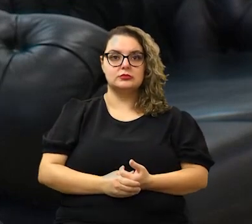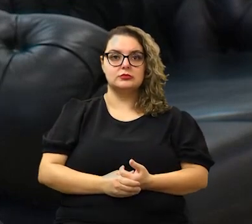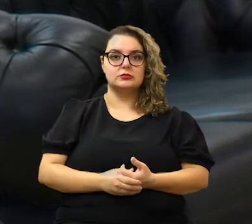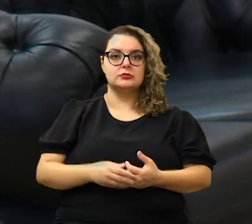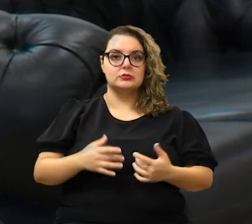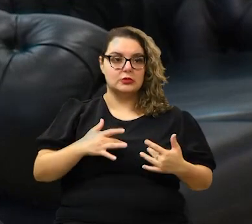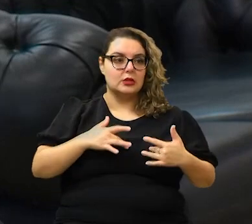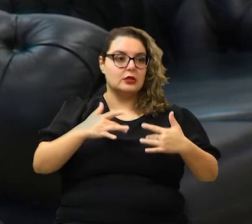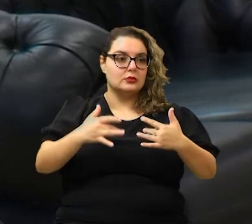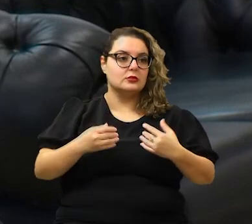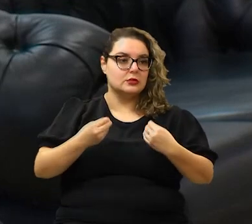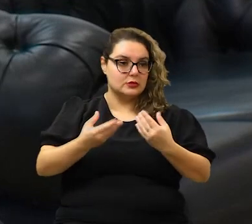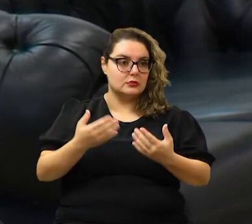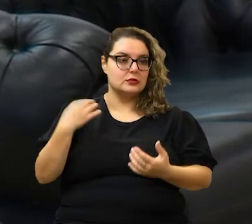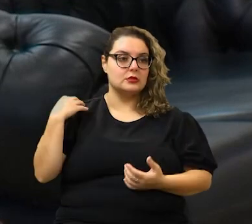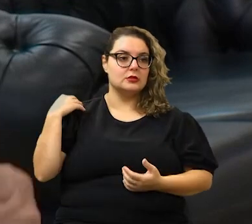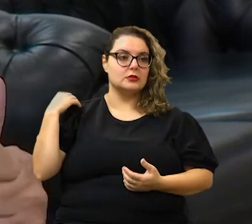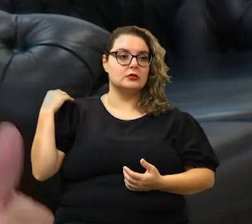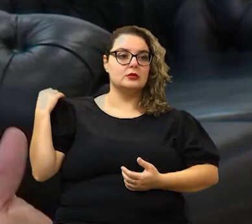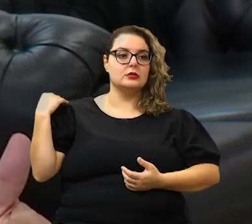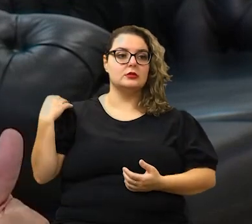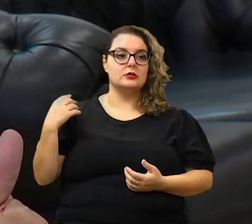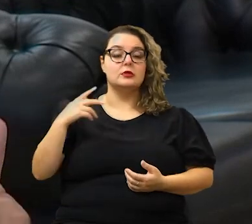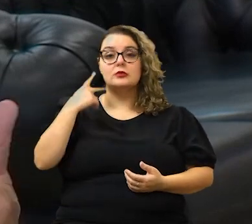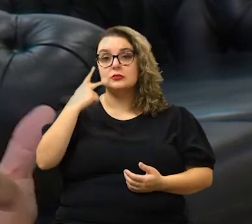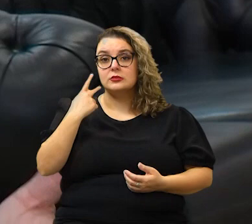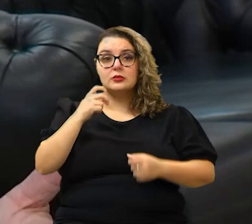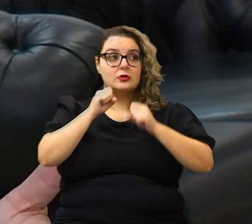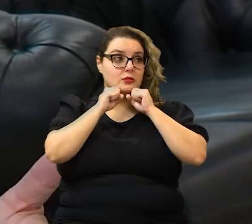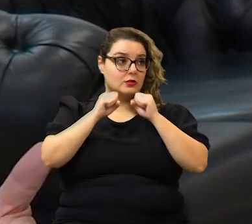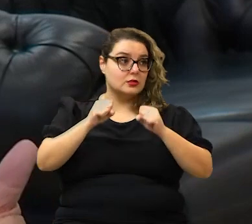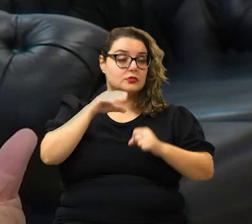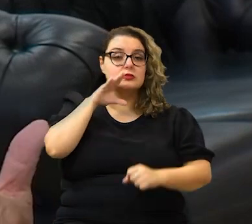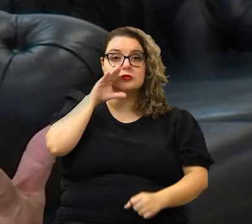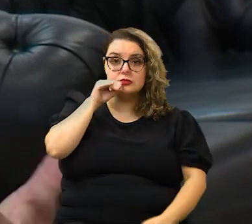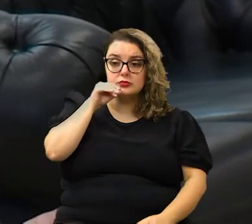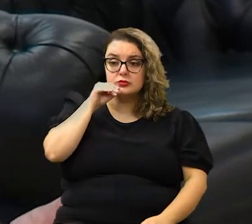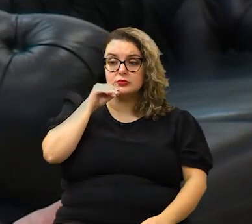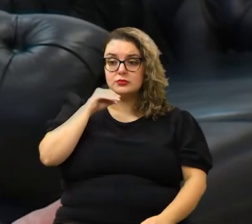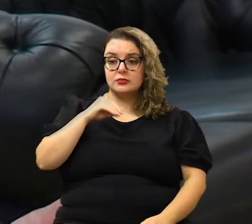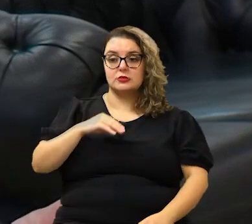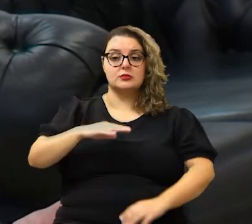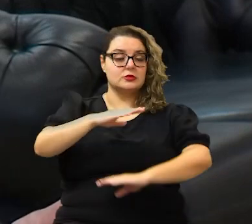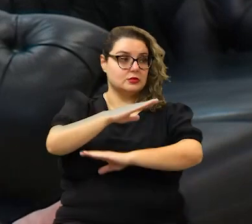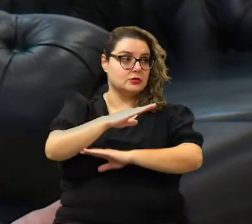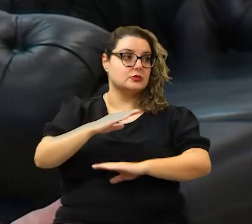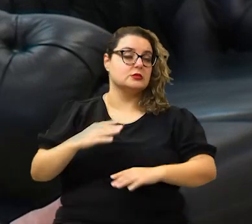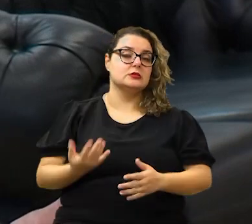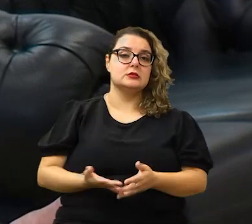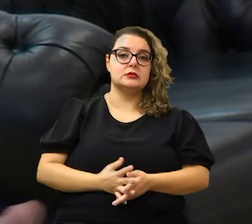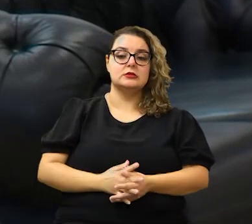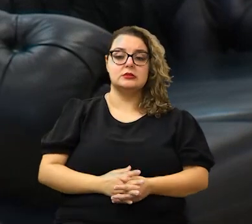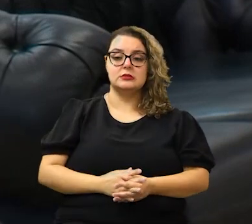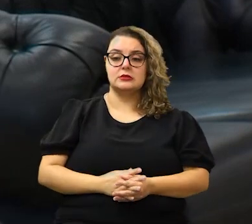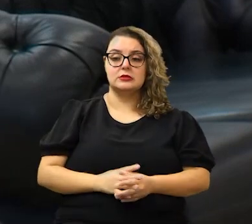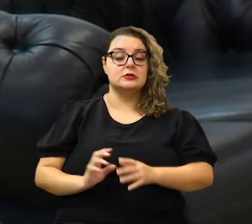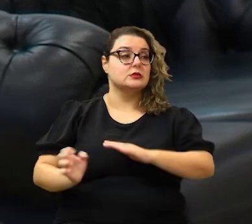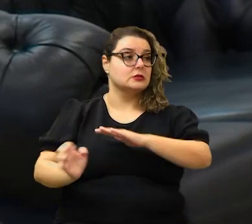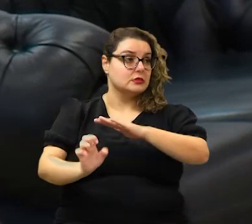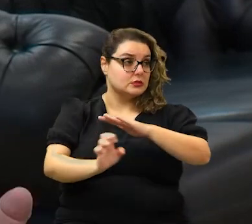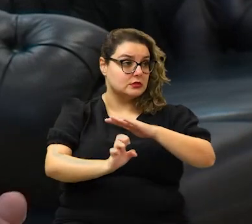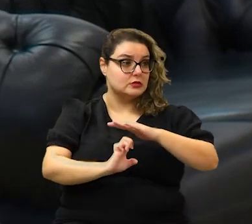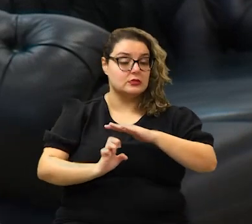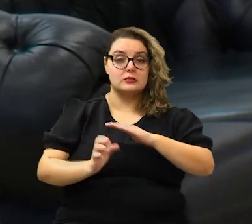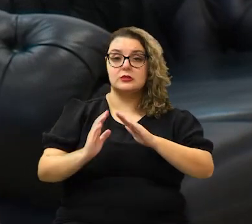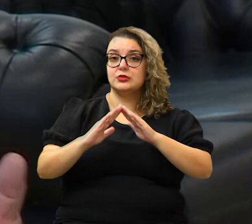trouxeram a sua doação aqui, aos vereadores, aos assessores, os funcionários da casa, da Câmara,